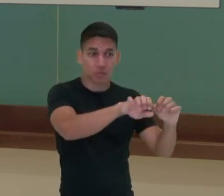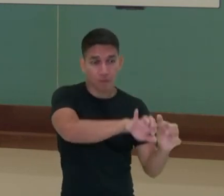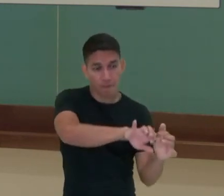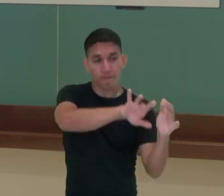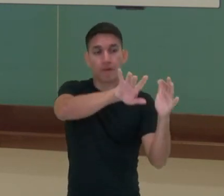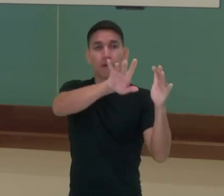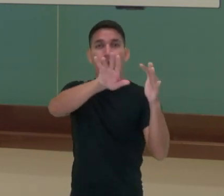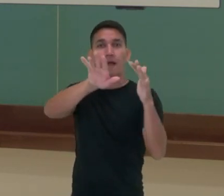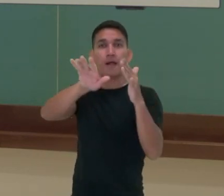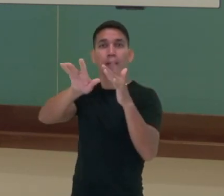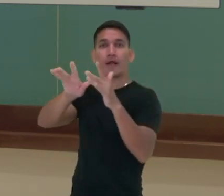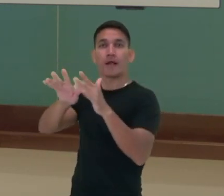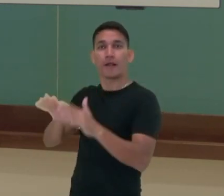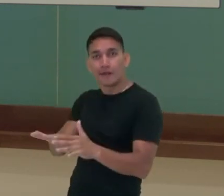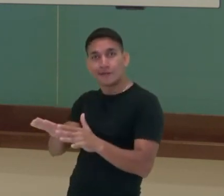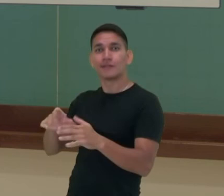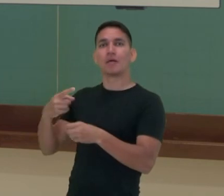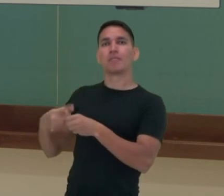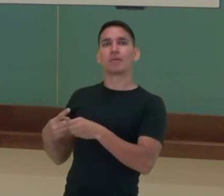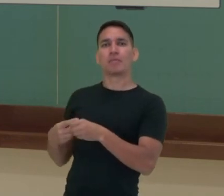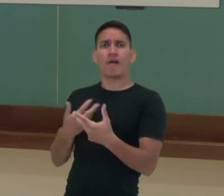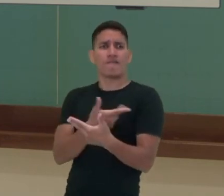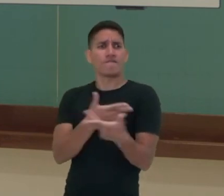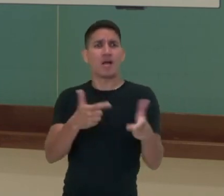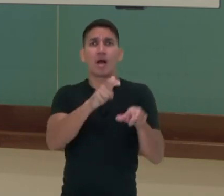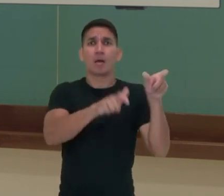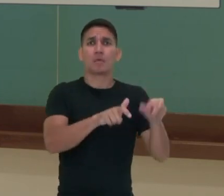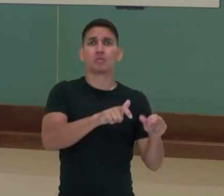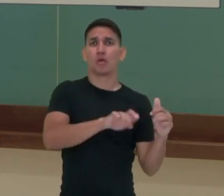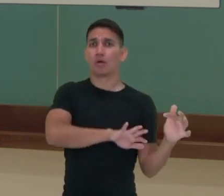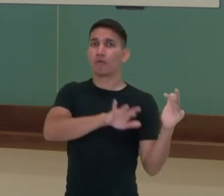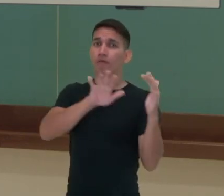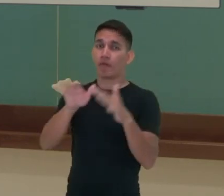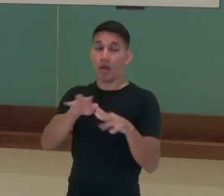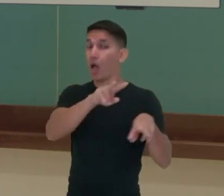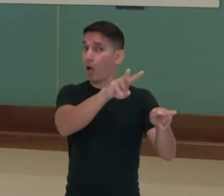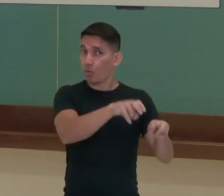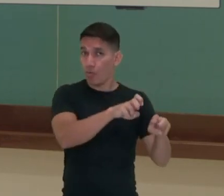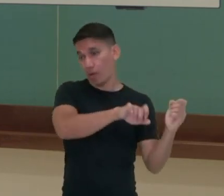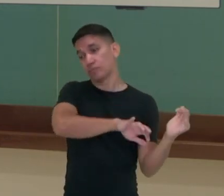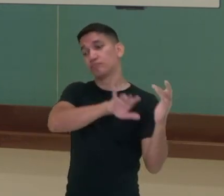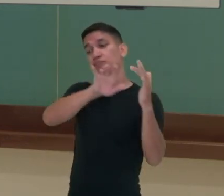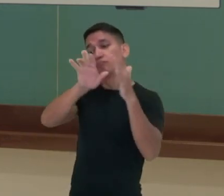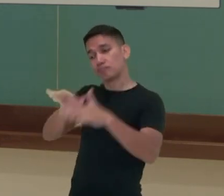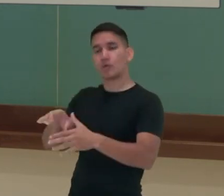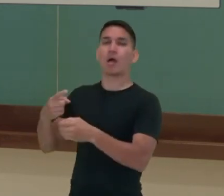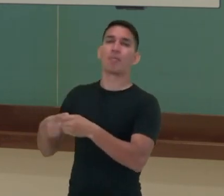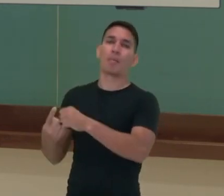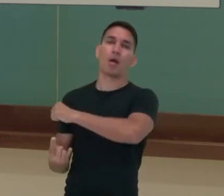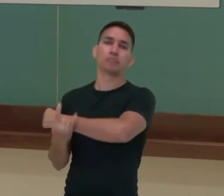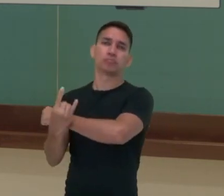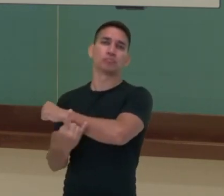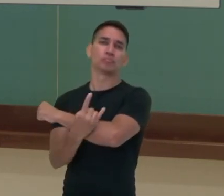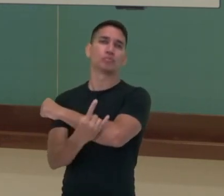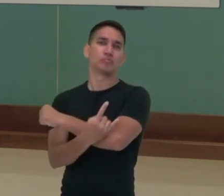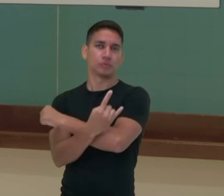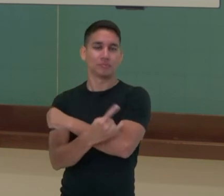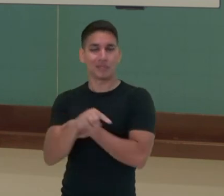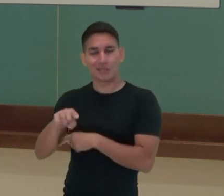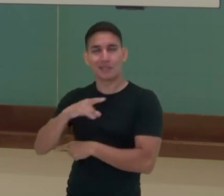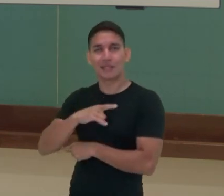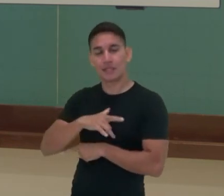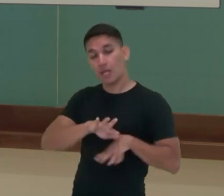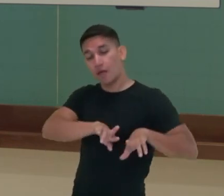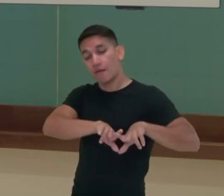É um processo de mudança da zona urbana em massa para a zona, perdão, da zona rural para a zona urbana, né? Em grande quantidade, um fluxo